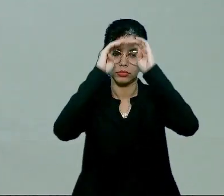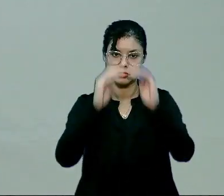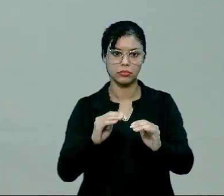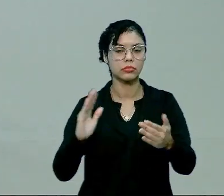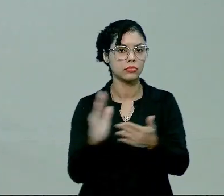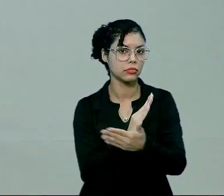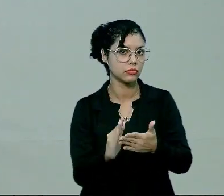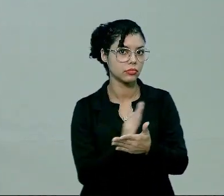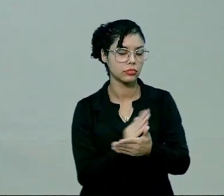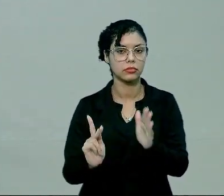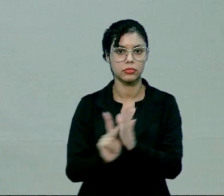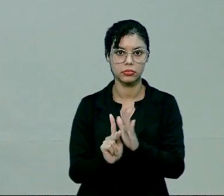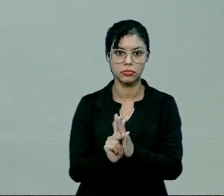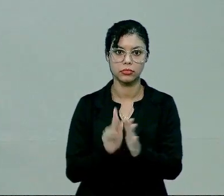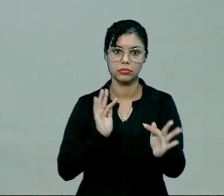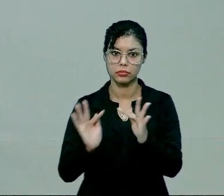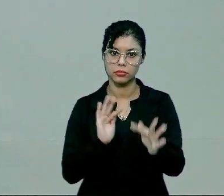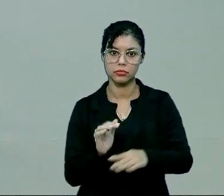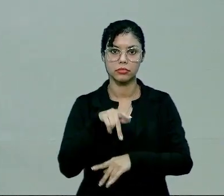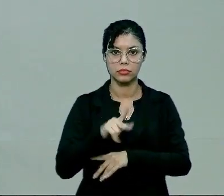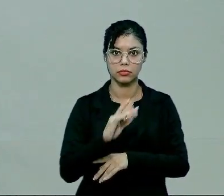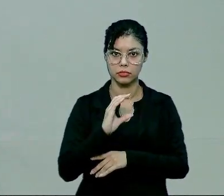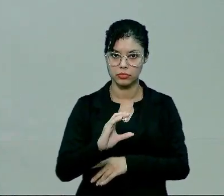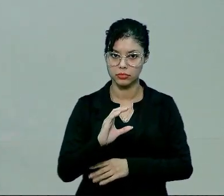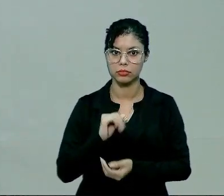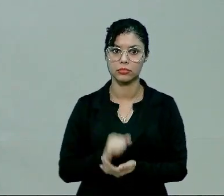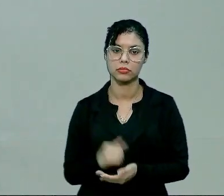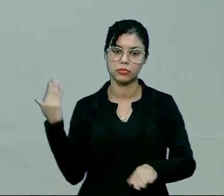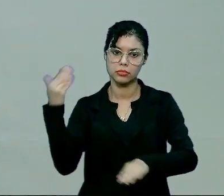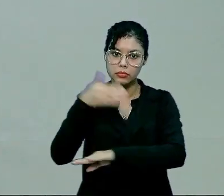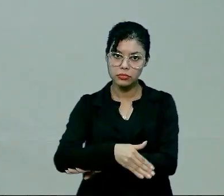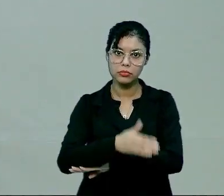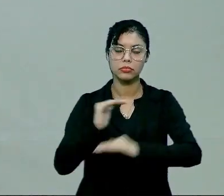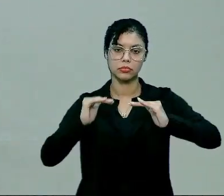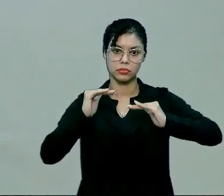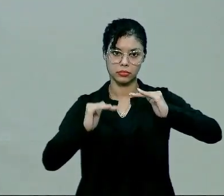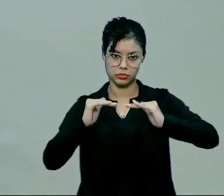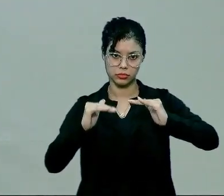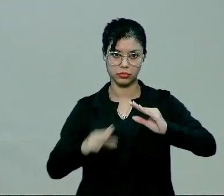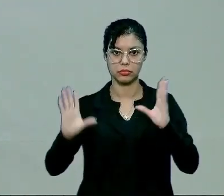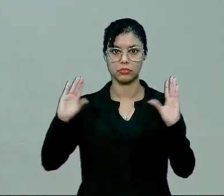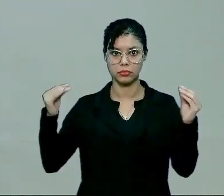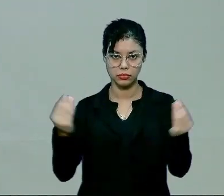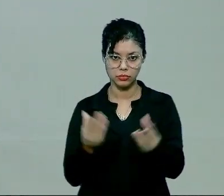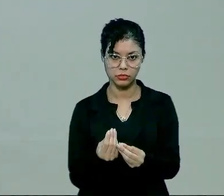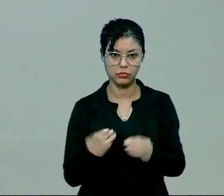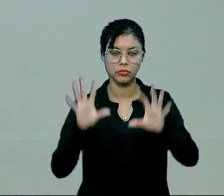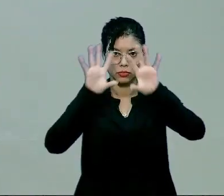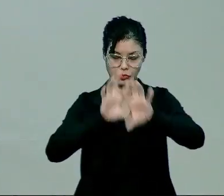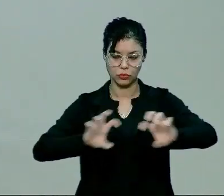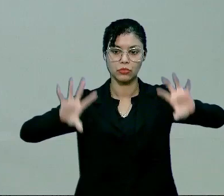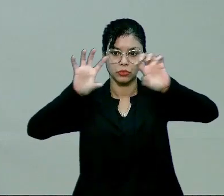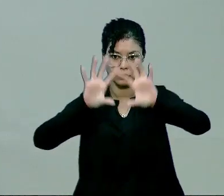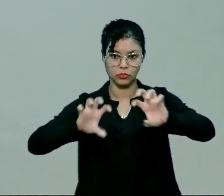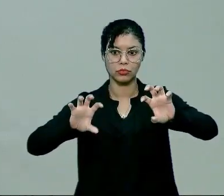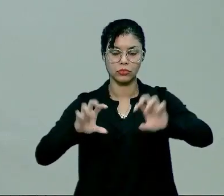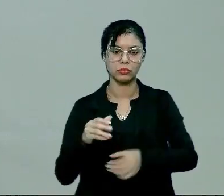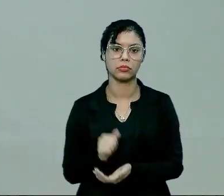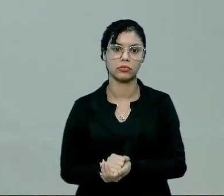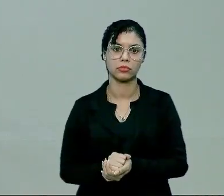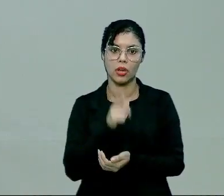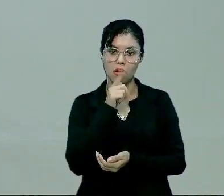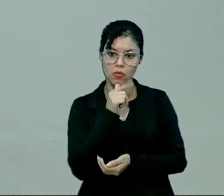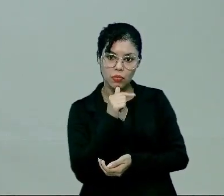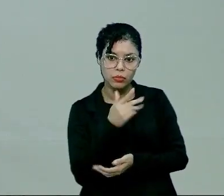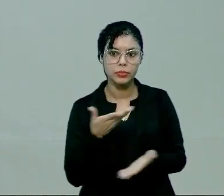obedecem a alguns estados físicos. Para Kc, só entra na constante de equilíbrio substâncias do estado gasoso e aquoso.